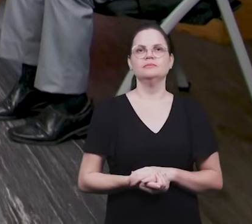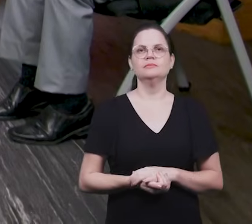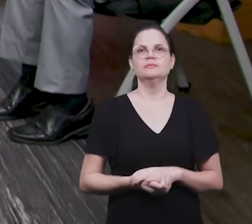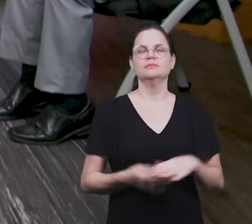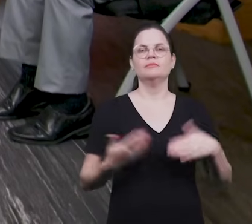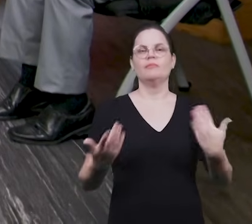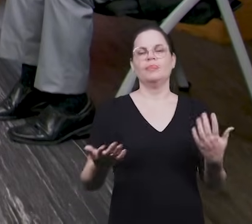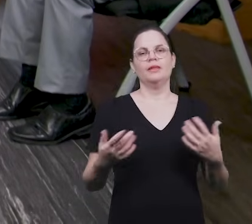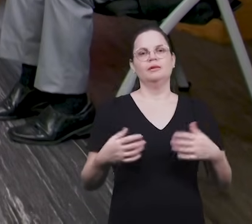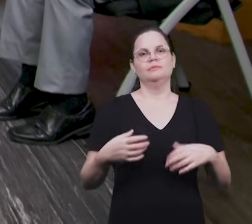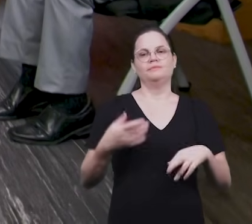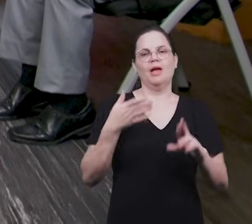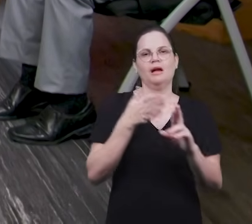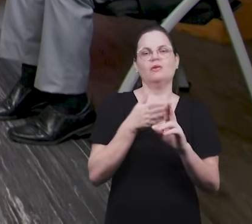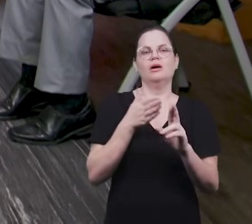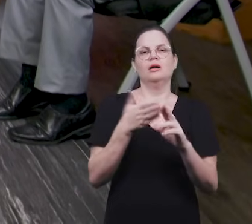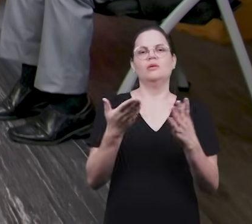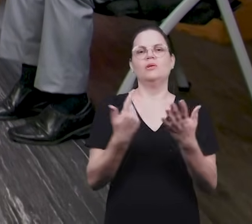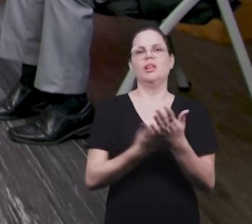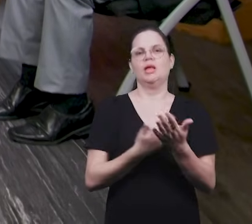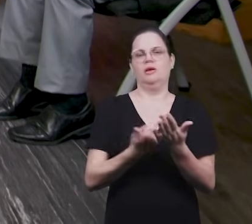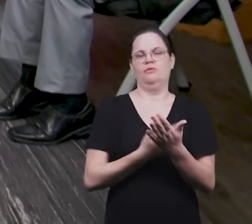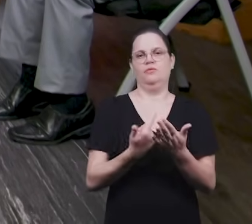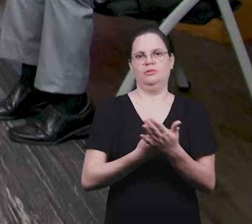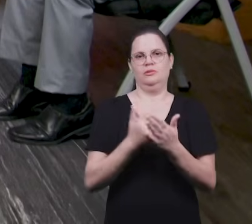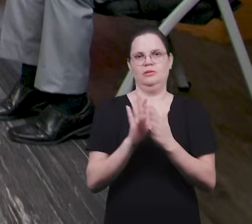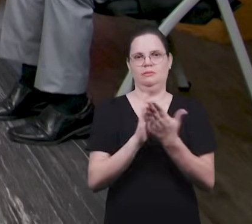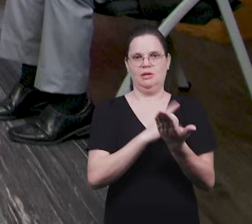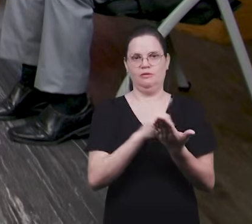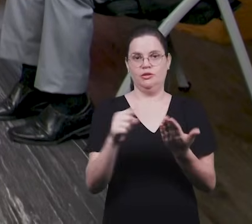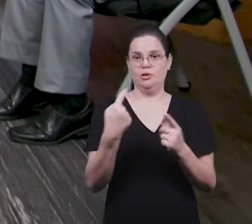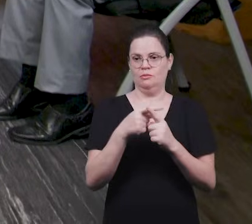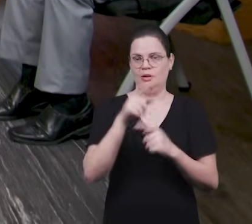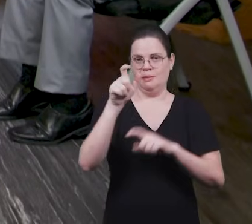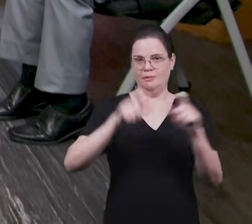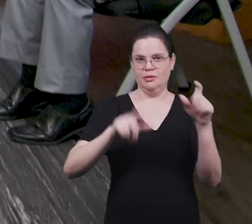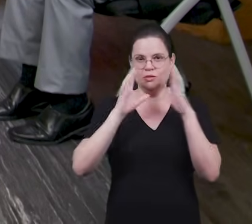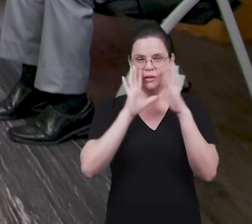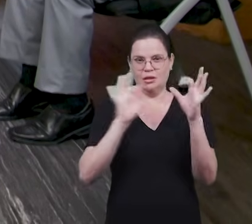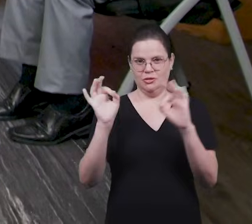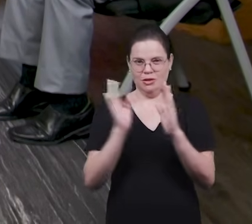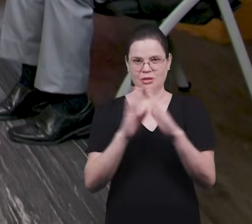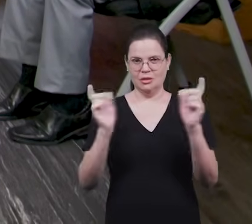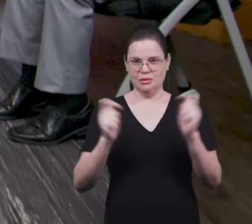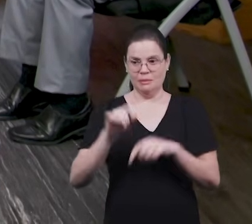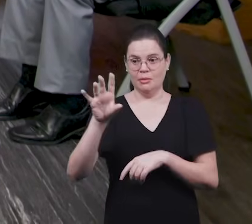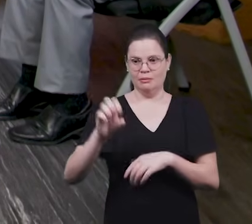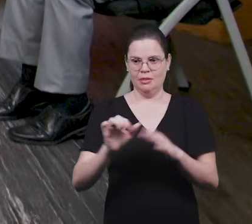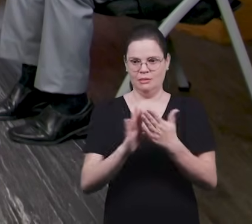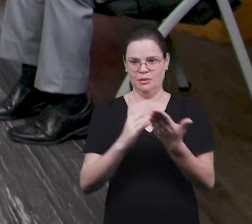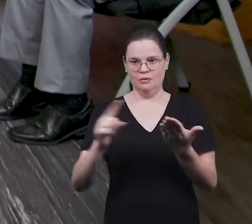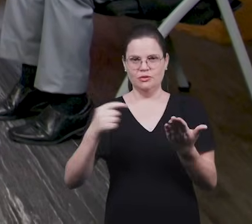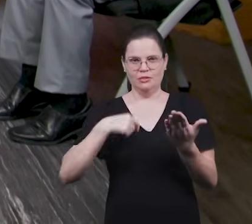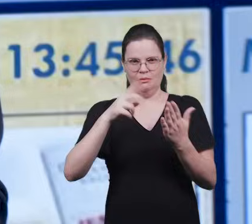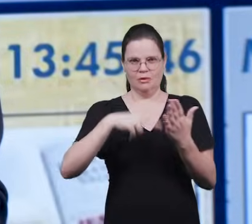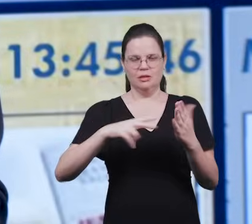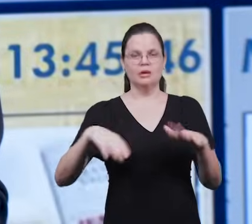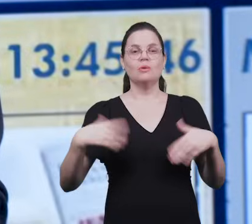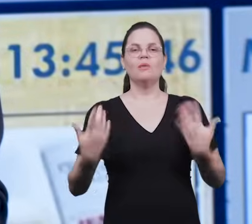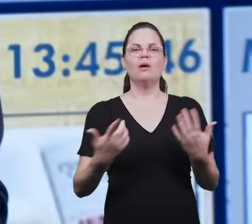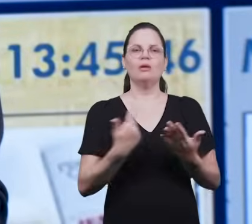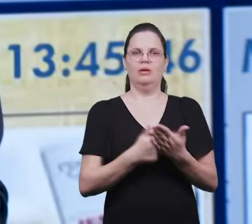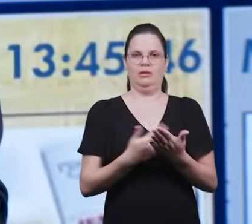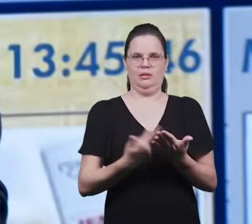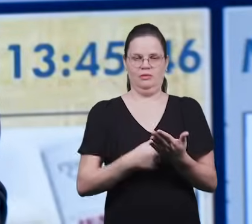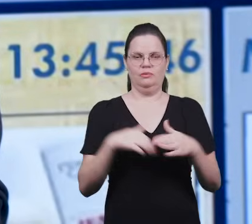que referência bíblica está, para que também quem está em casa possa eventualmente já acompanhar na palavra, na Bíblia,